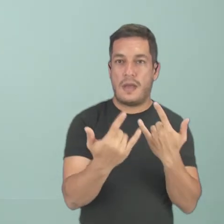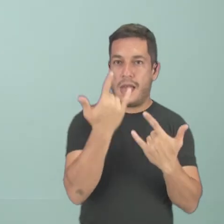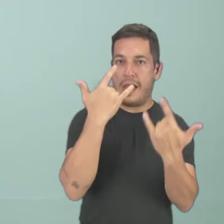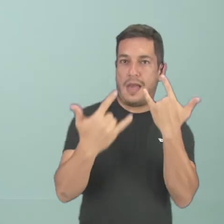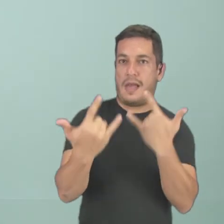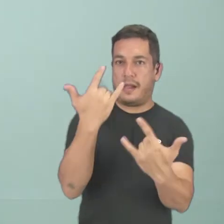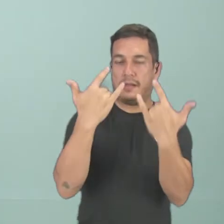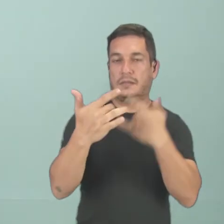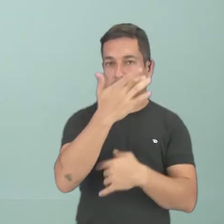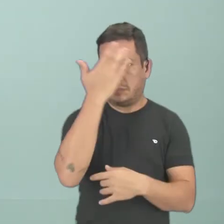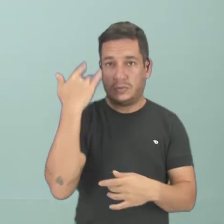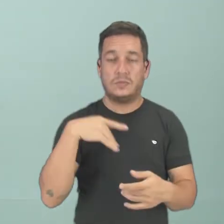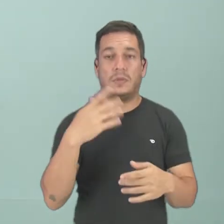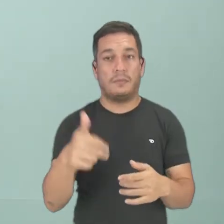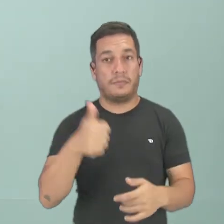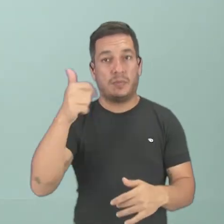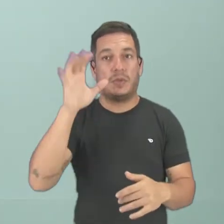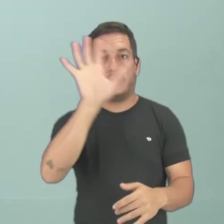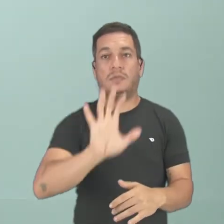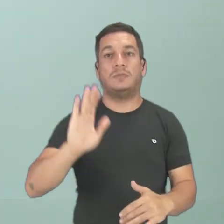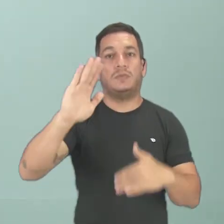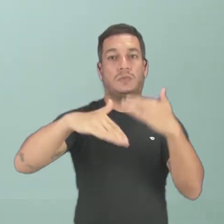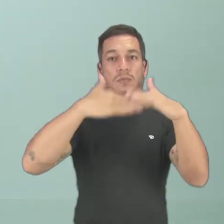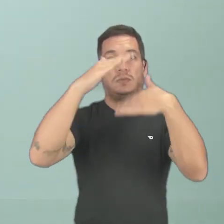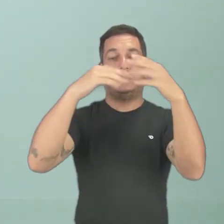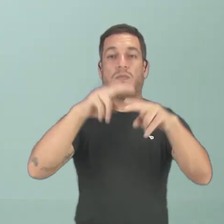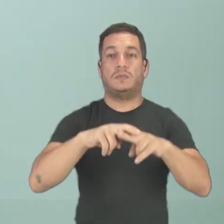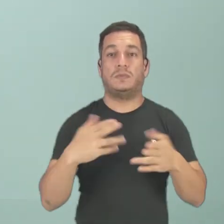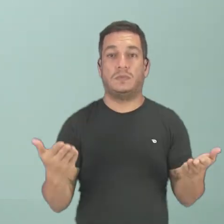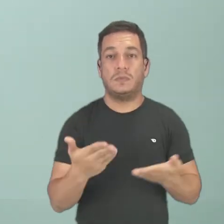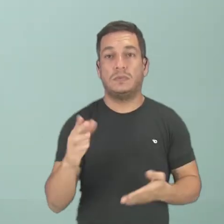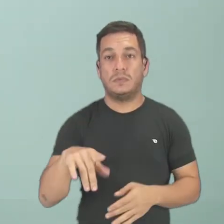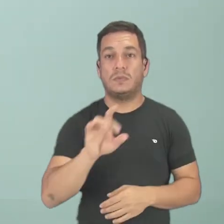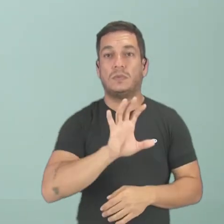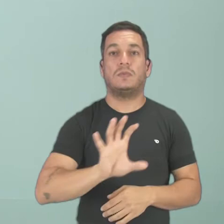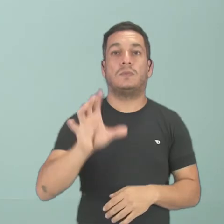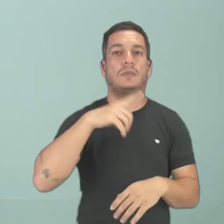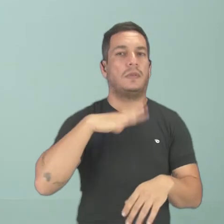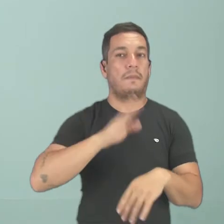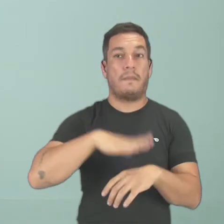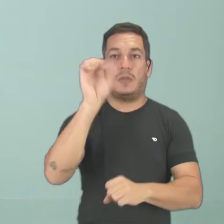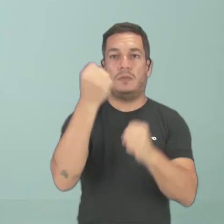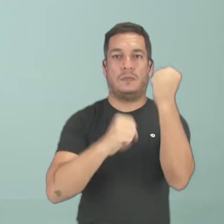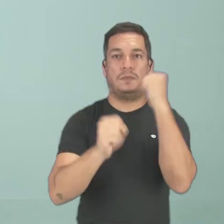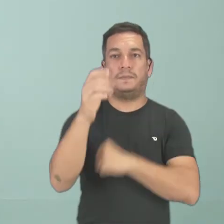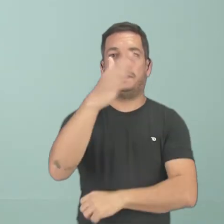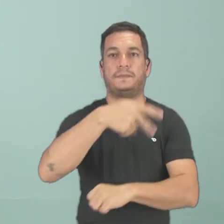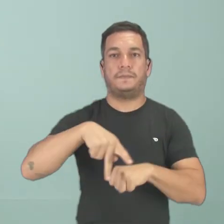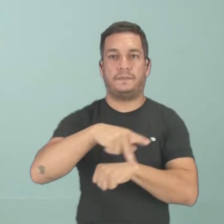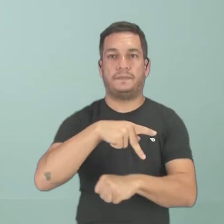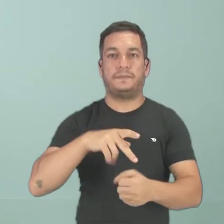a desenvolver esses fatores. Por isso que hoje é a região que mais possui indústrias do país.